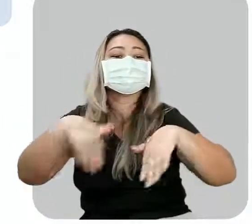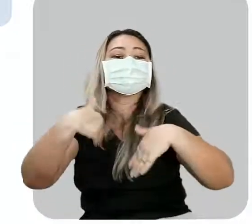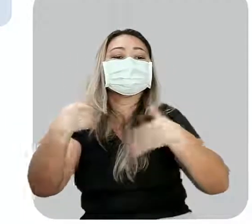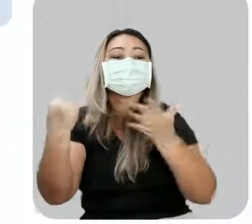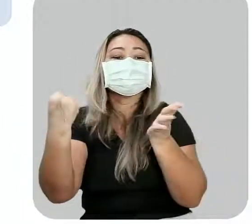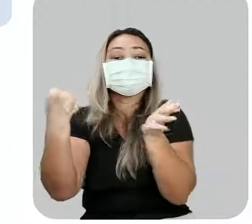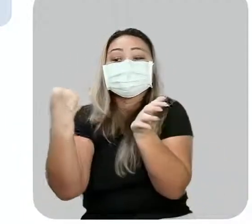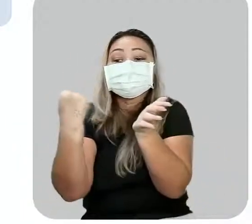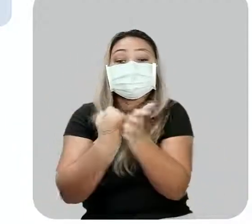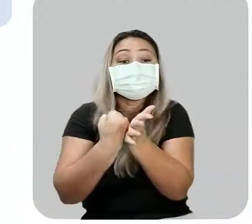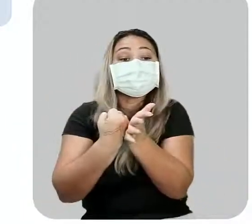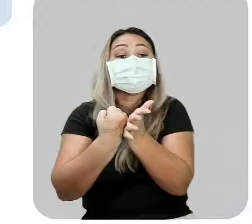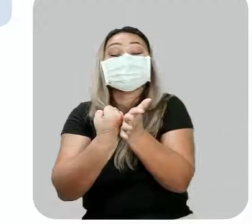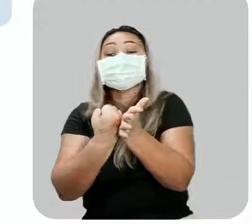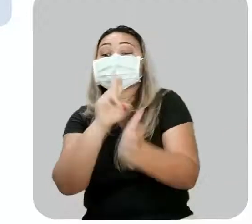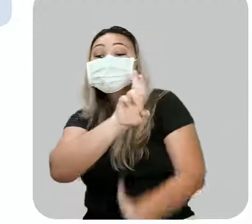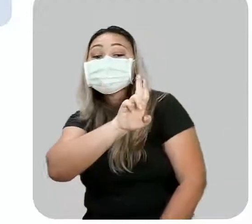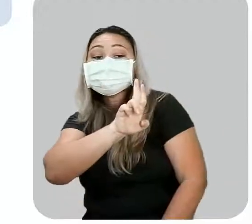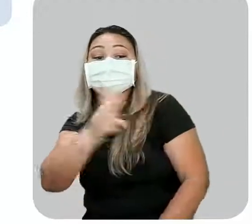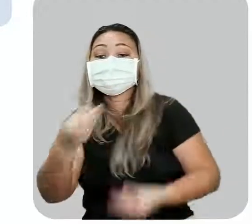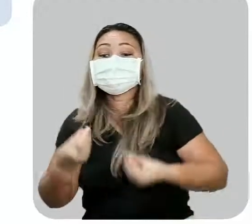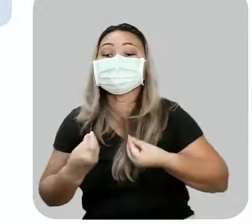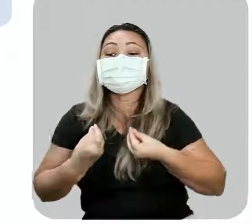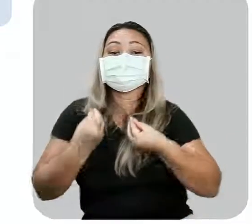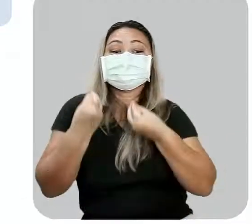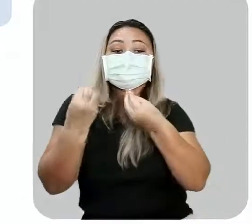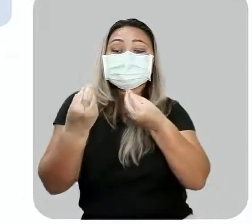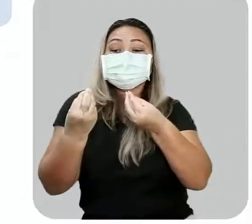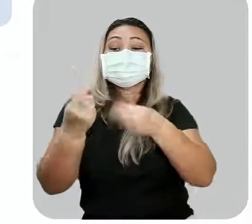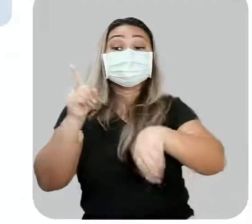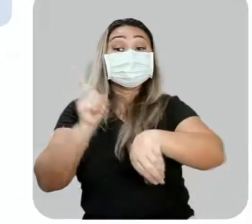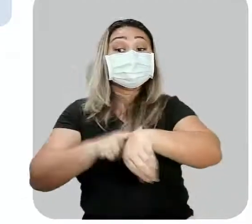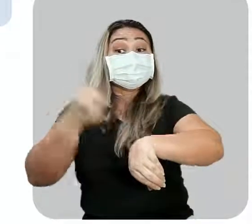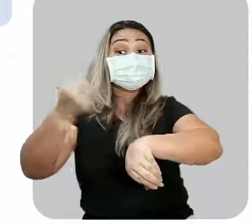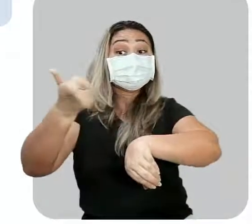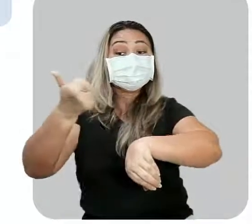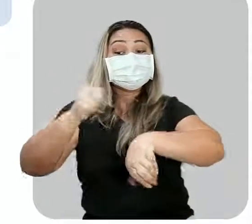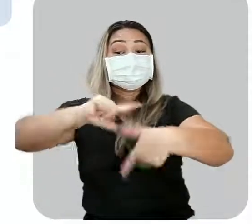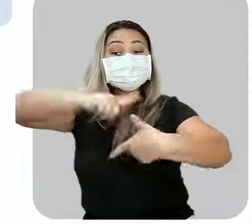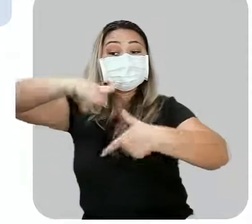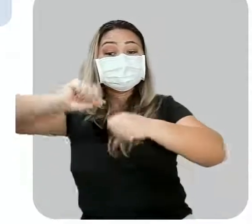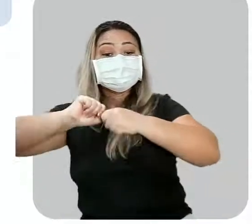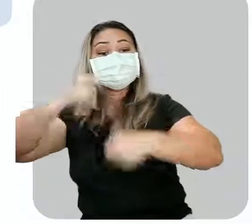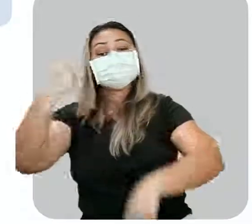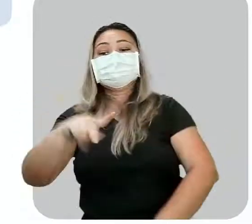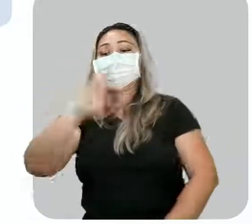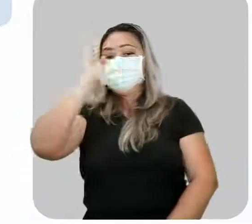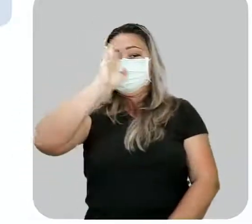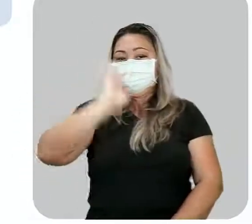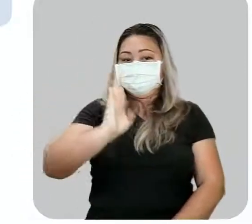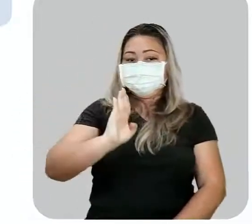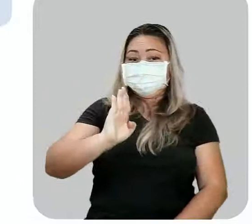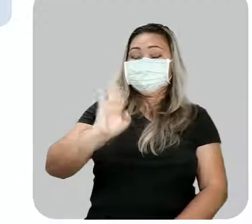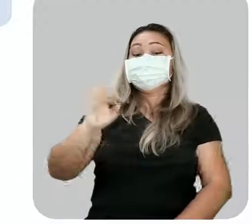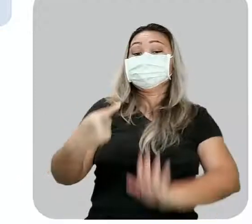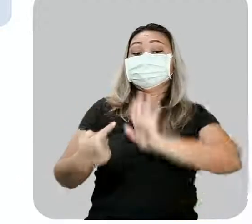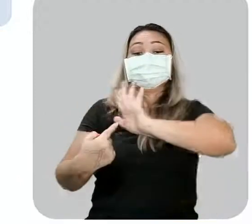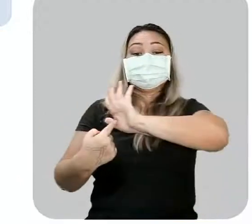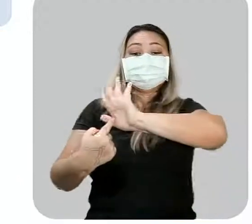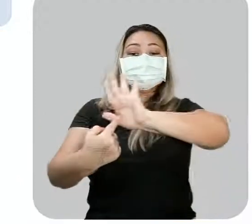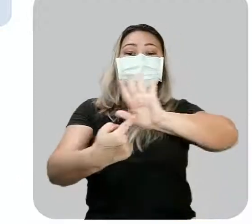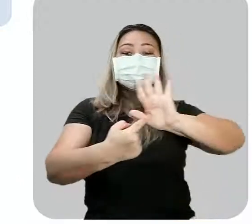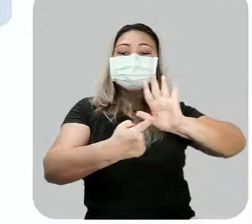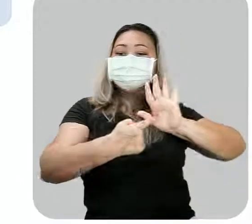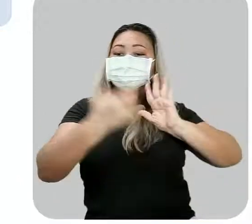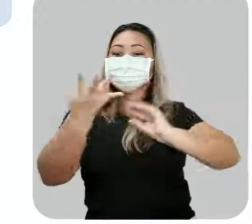Marca o que ficou denominado como o primeiro momento modernista do Brasil. A